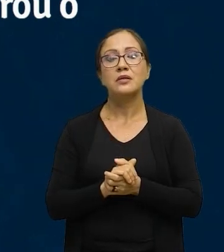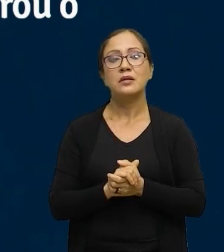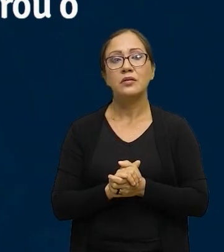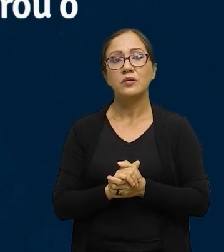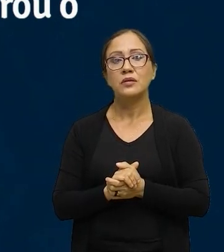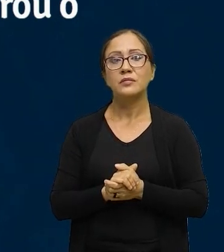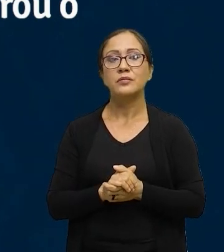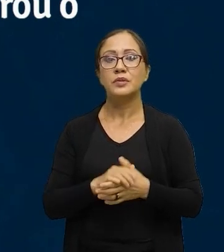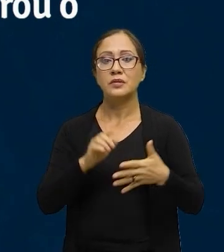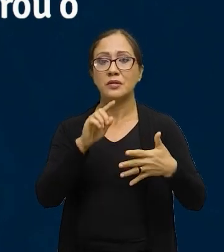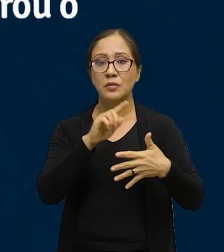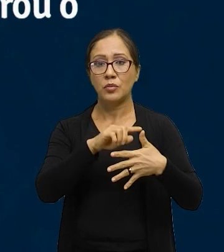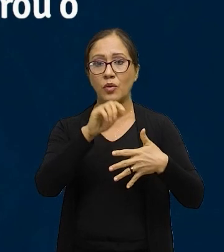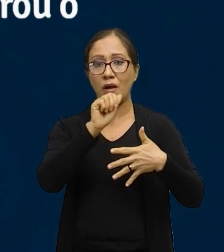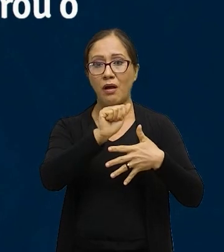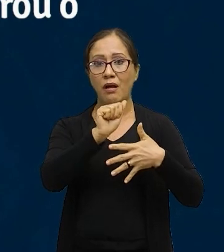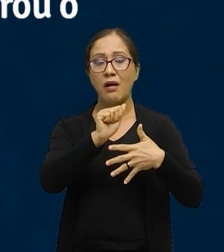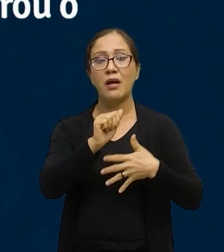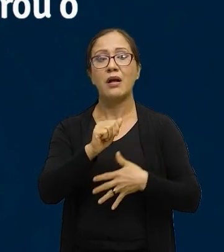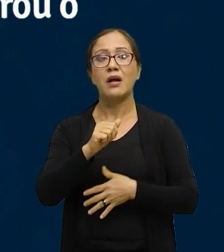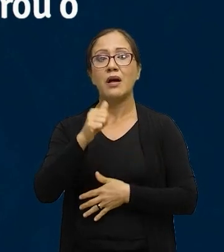a garota,